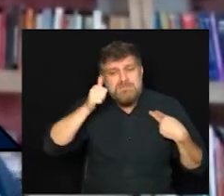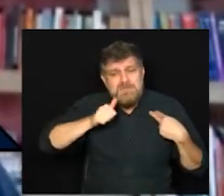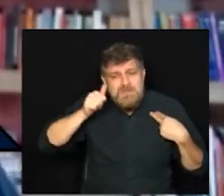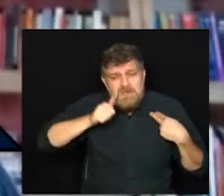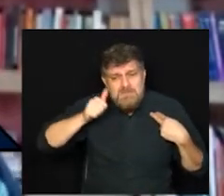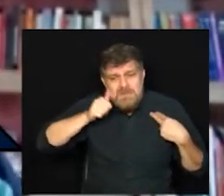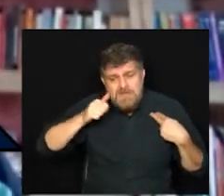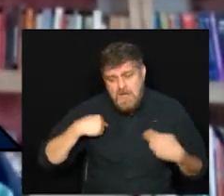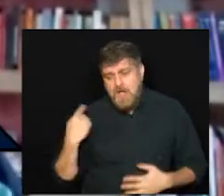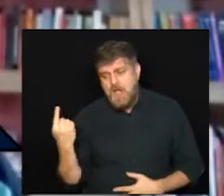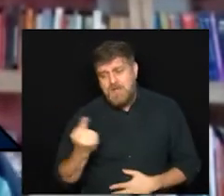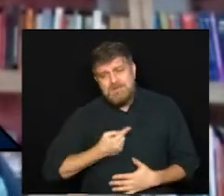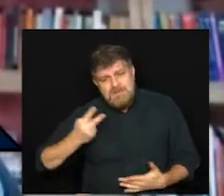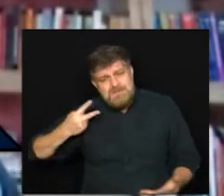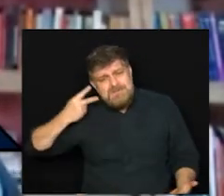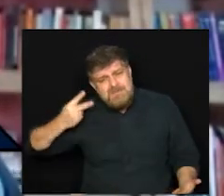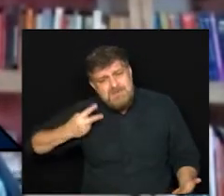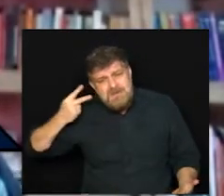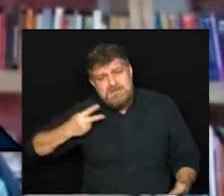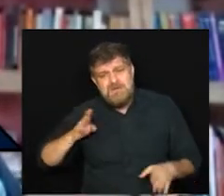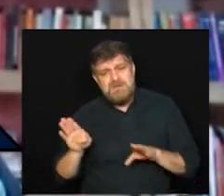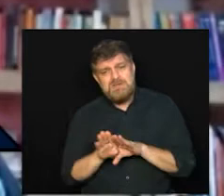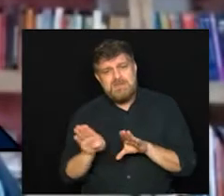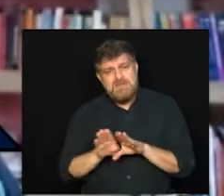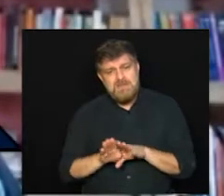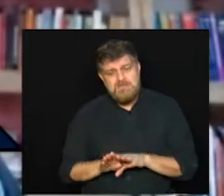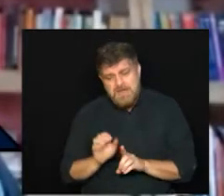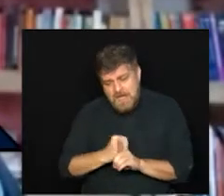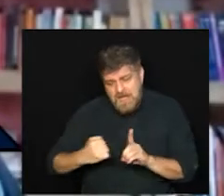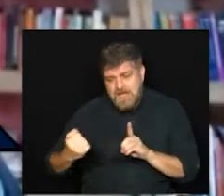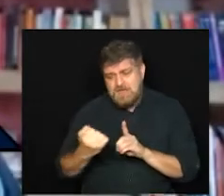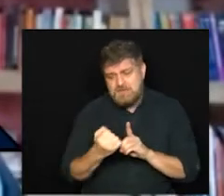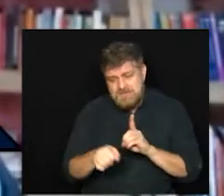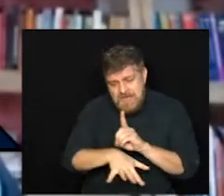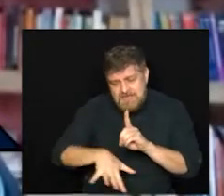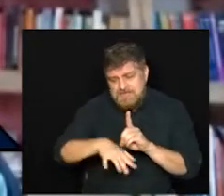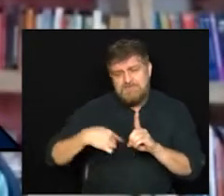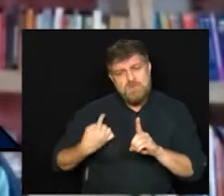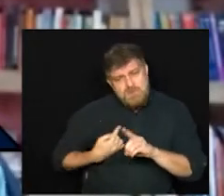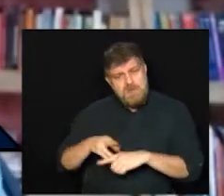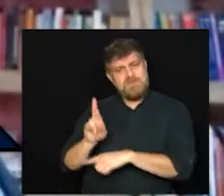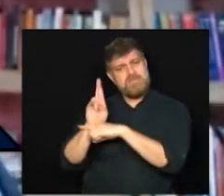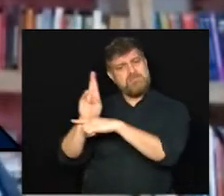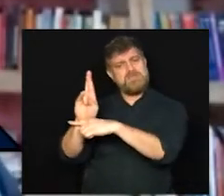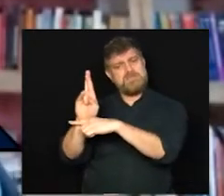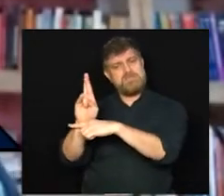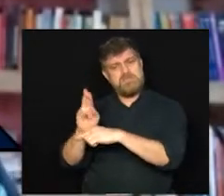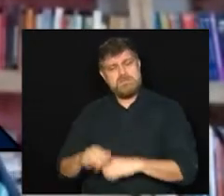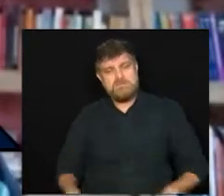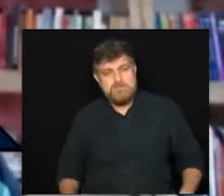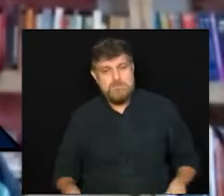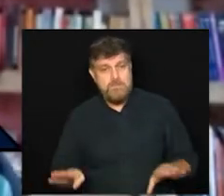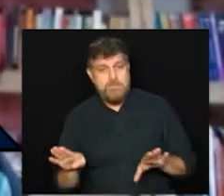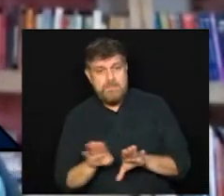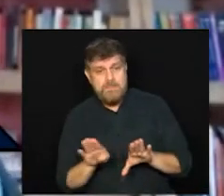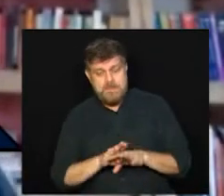parlamentares, enquanto também representantes da sociedade civil e juntamente com esse ofício, a gente encaminhar